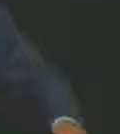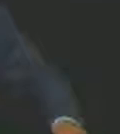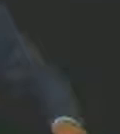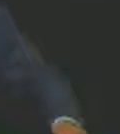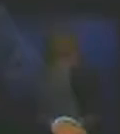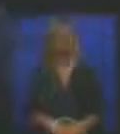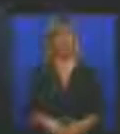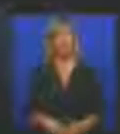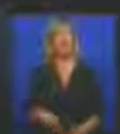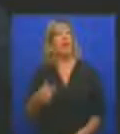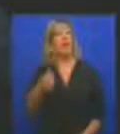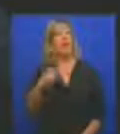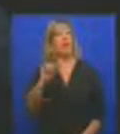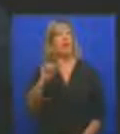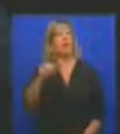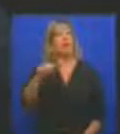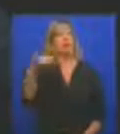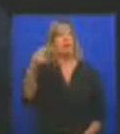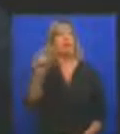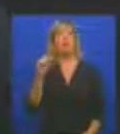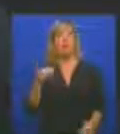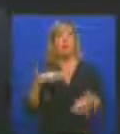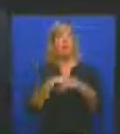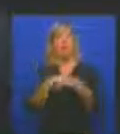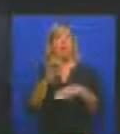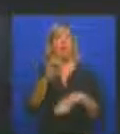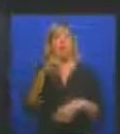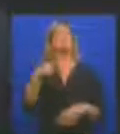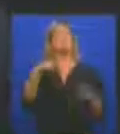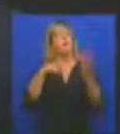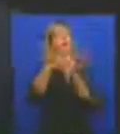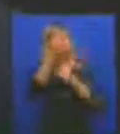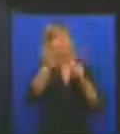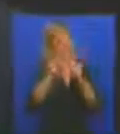Eu, na próxima conversa que tiver com o Obama, eu falo: Obama, faça o SUS.